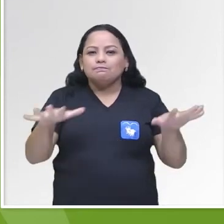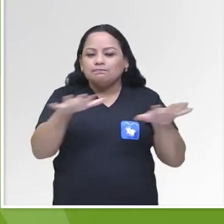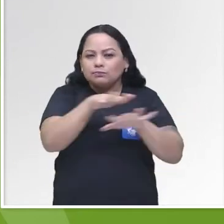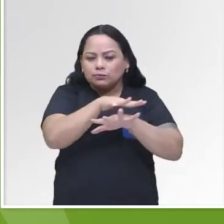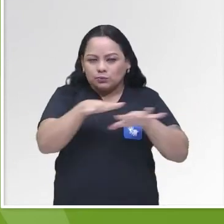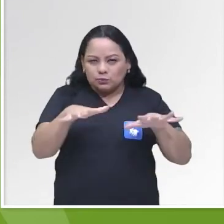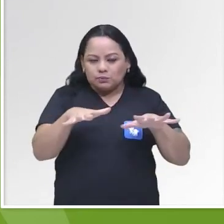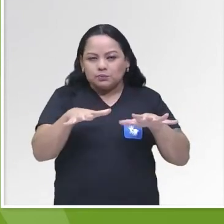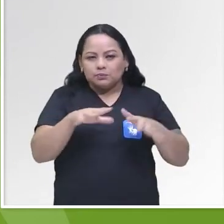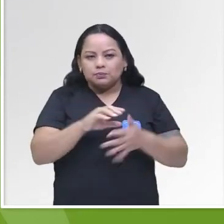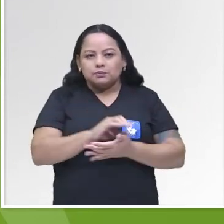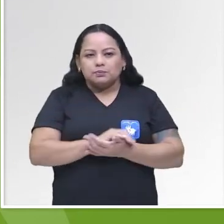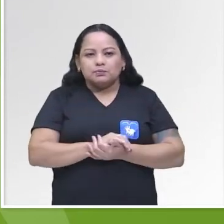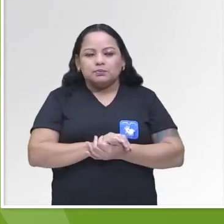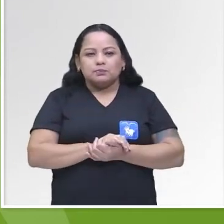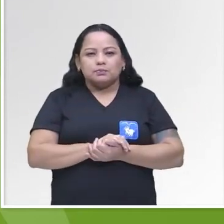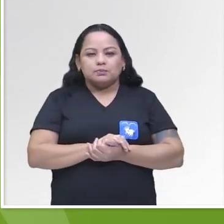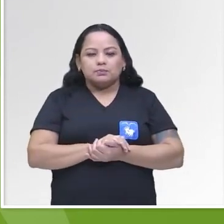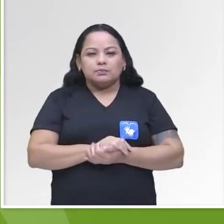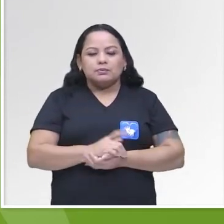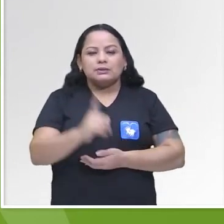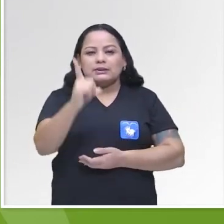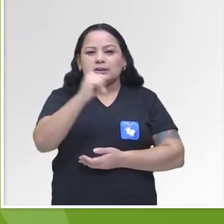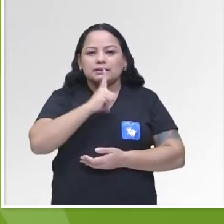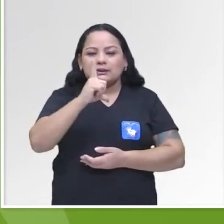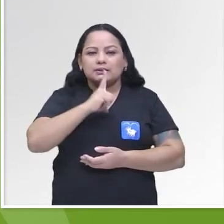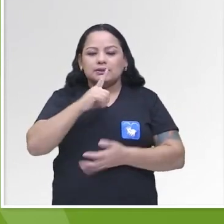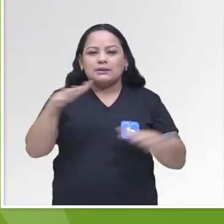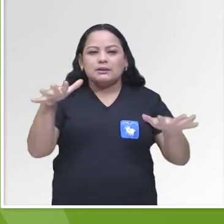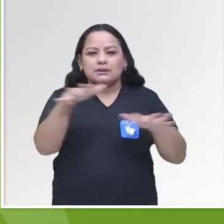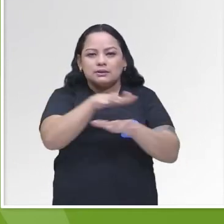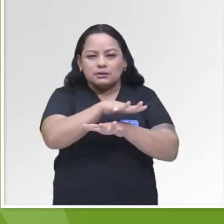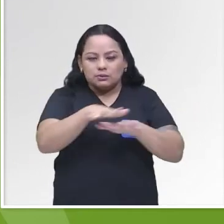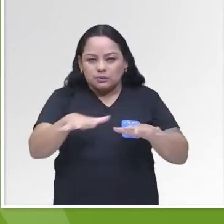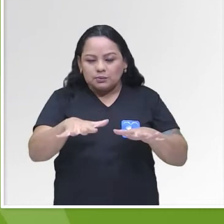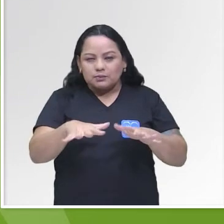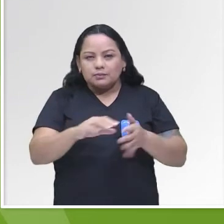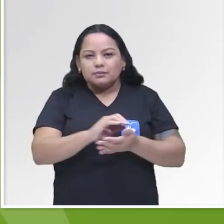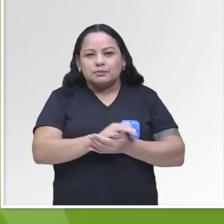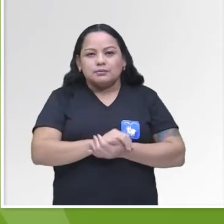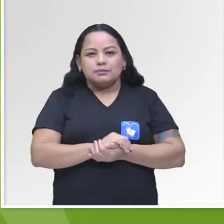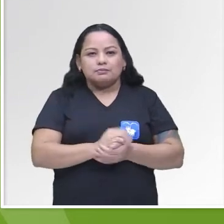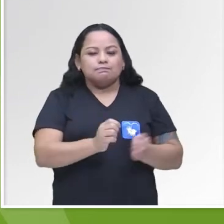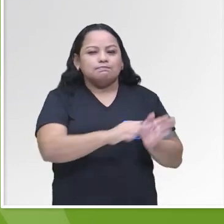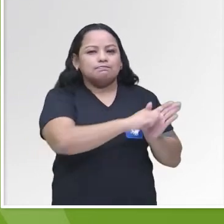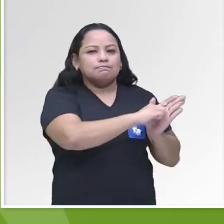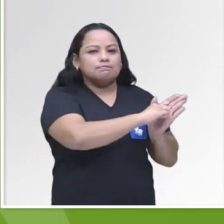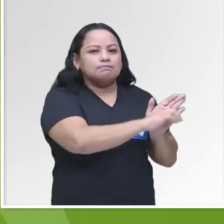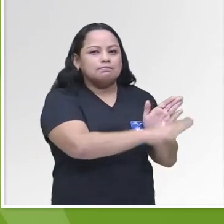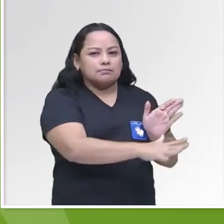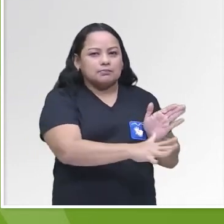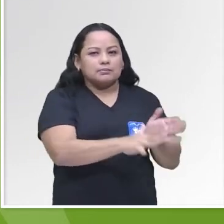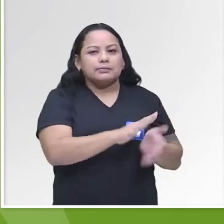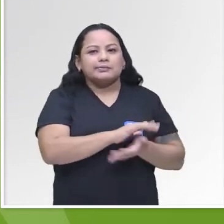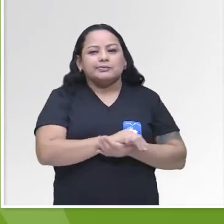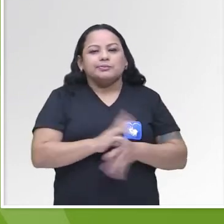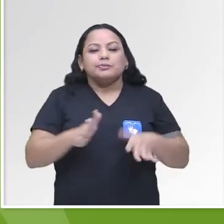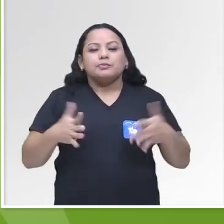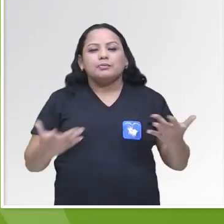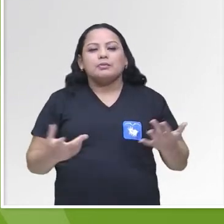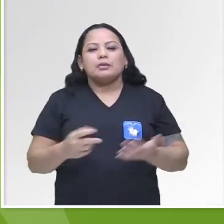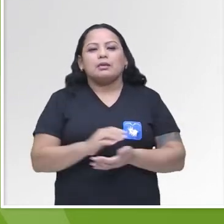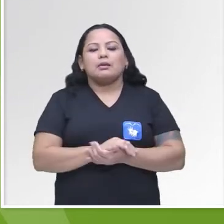isômeros que possuem a isomeria geométrica, tá bom? Então,